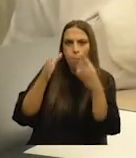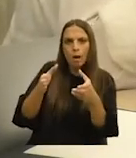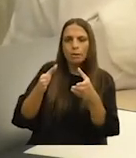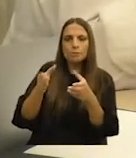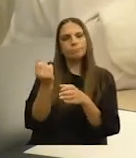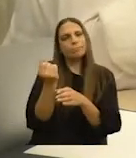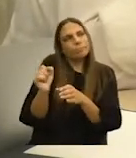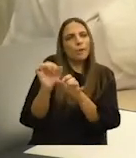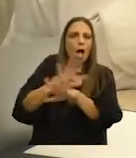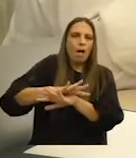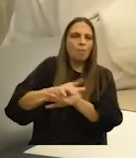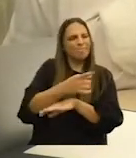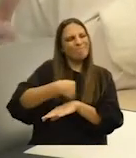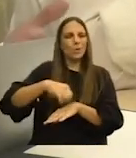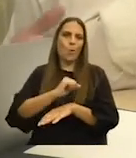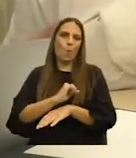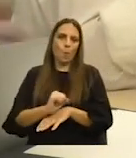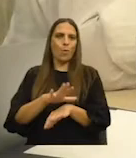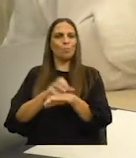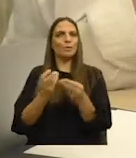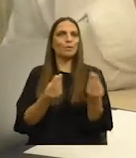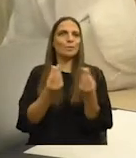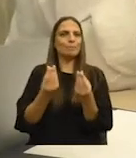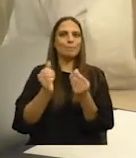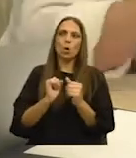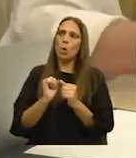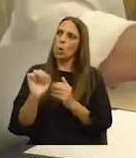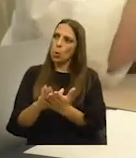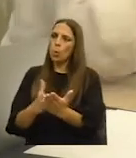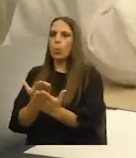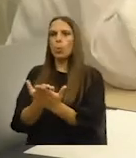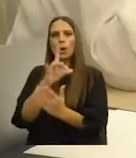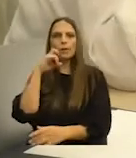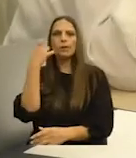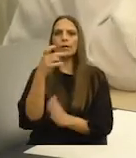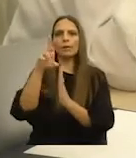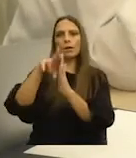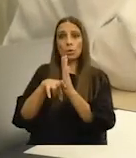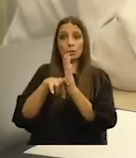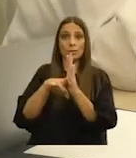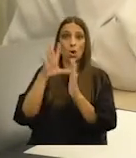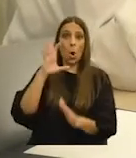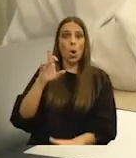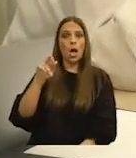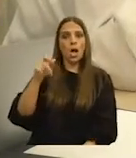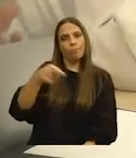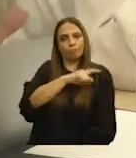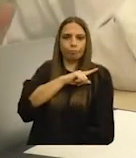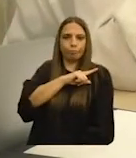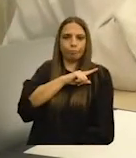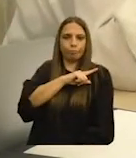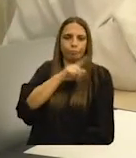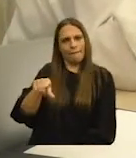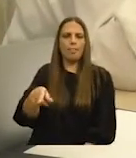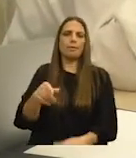local, e por isso tem sido aqui, no fundo, a oposição a lançar a revisão do regulamento do alojamento local